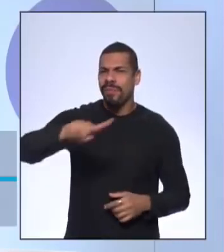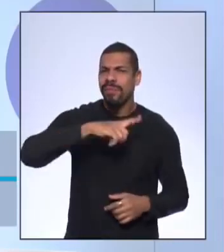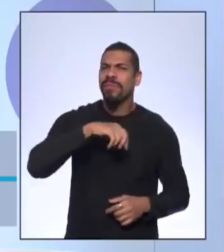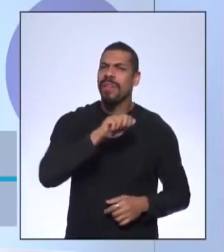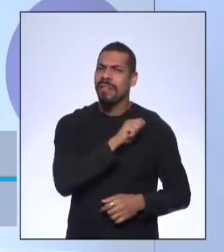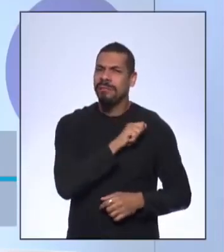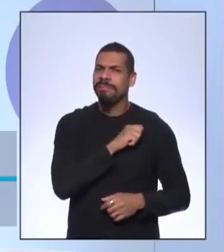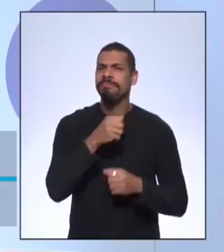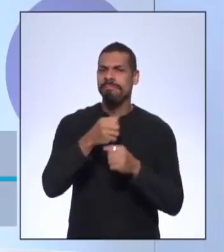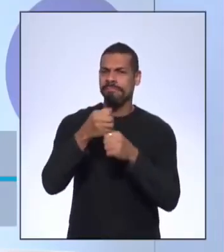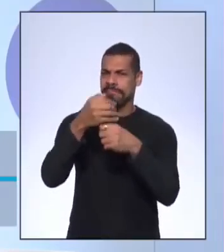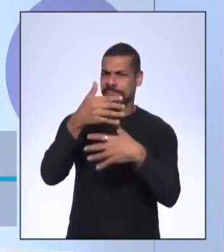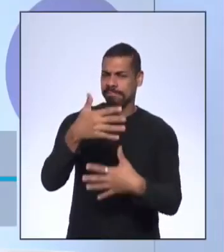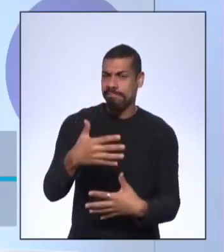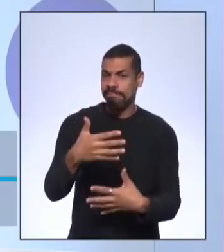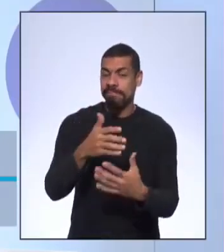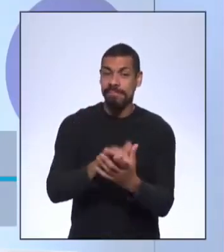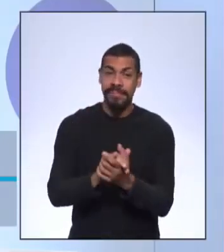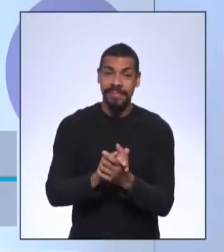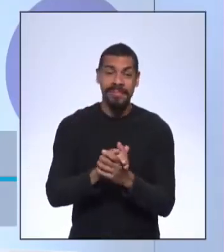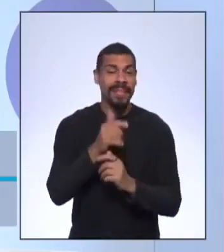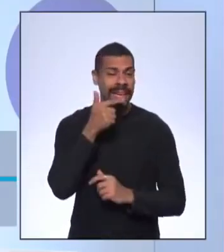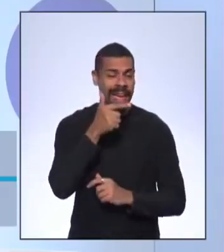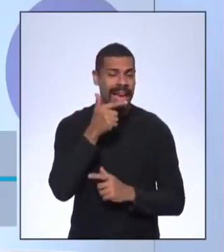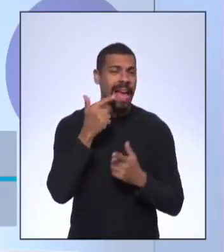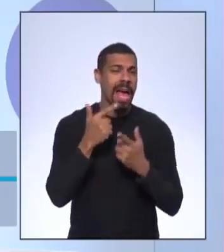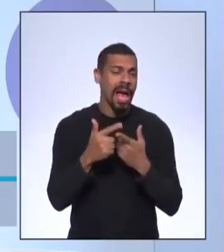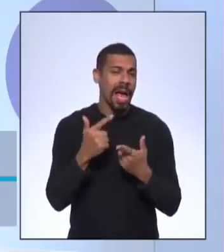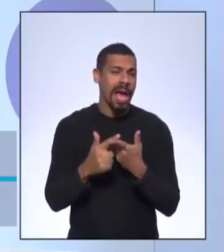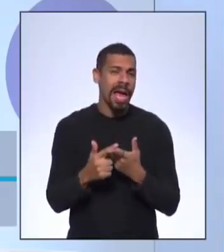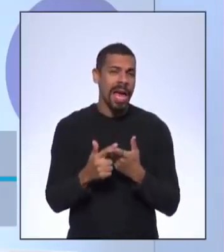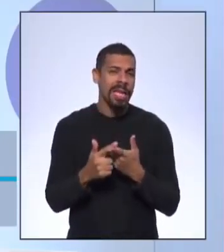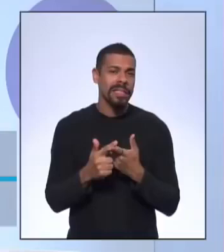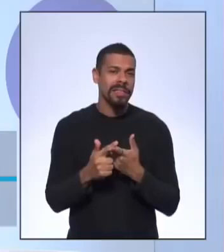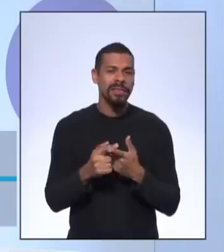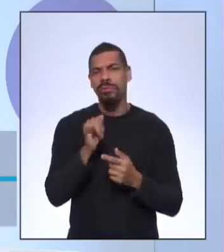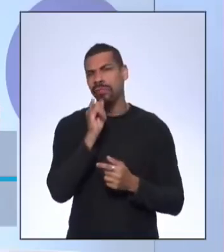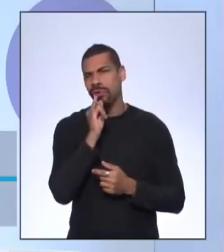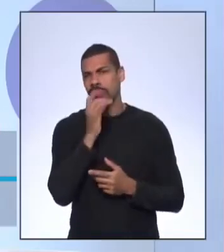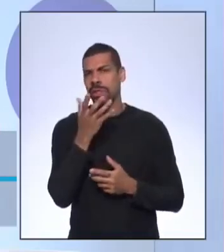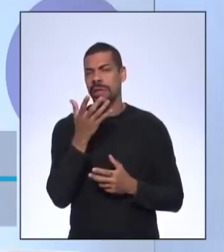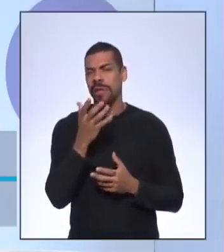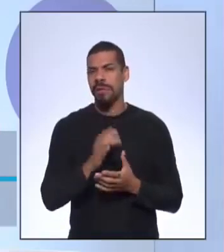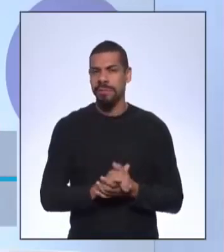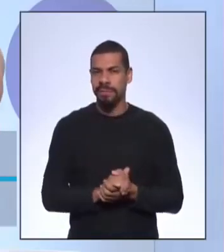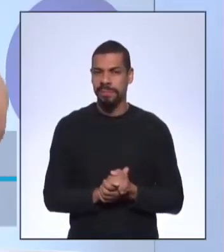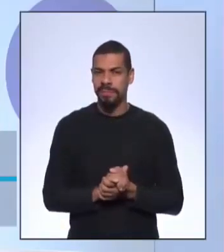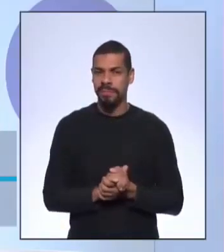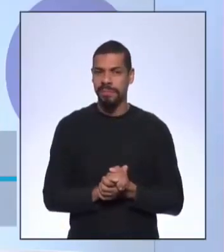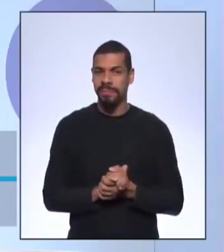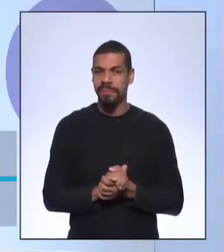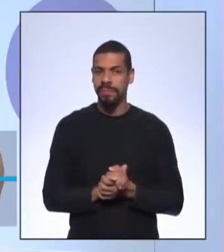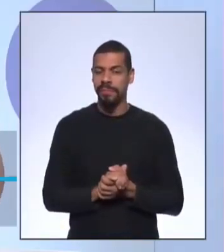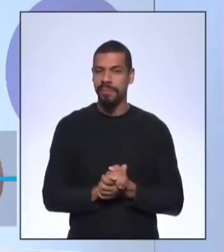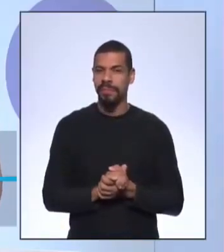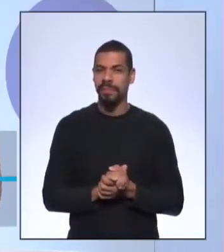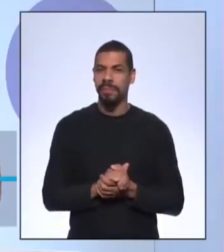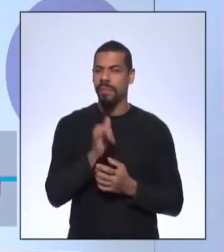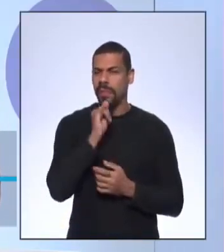sim a interação. É engraçado no sentido não realmente engraçado,